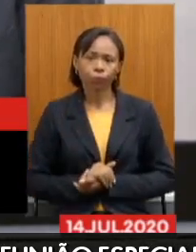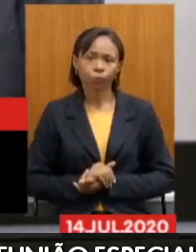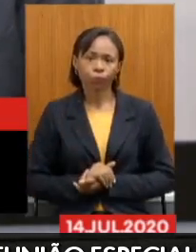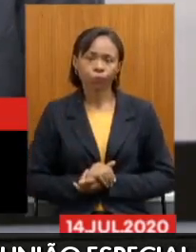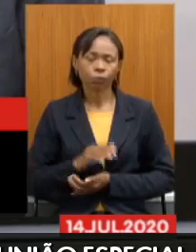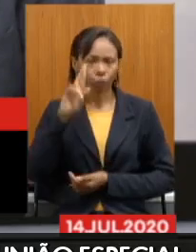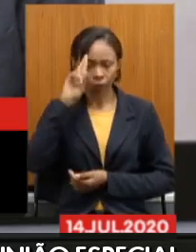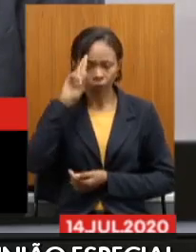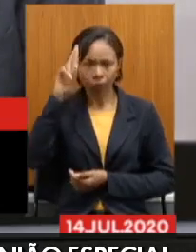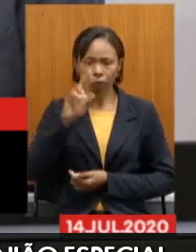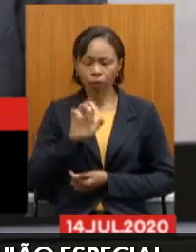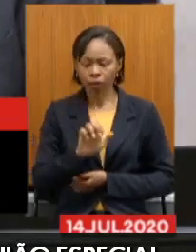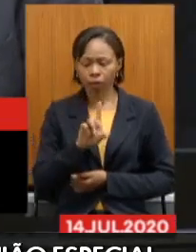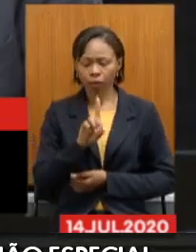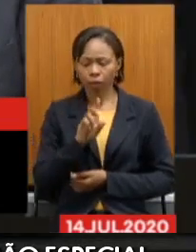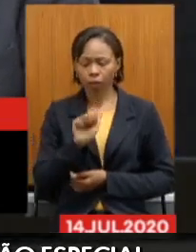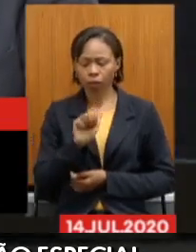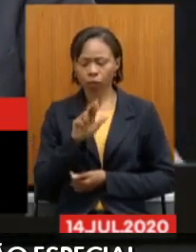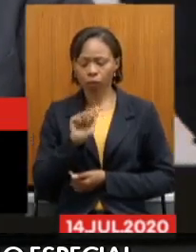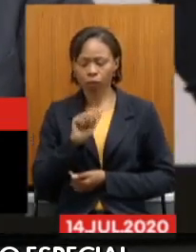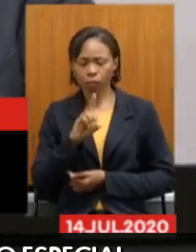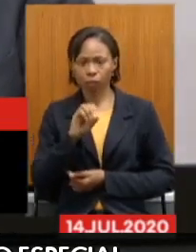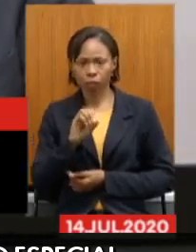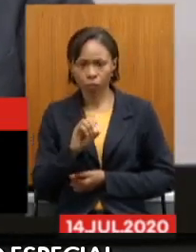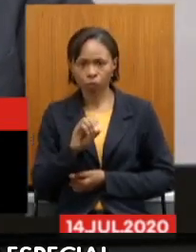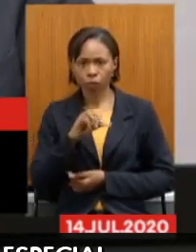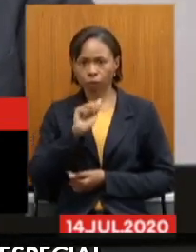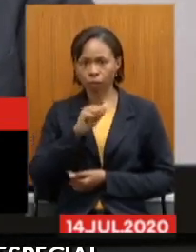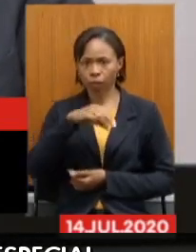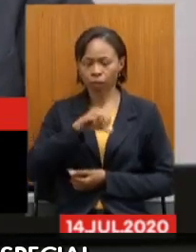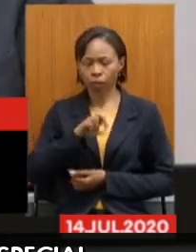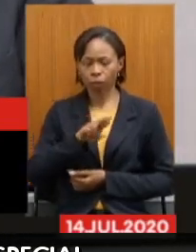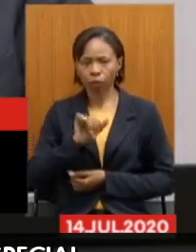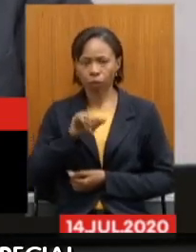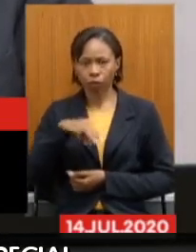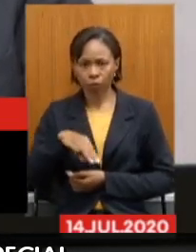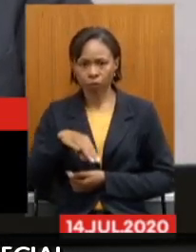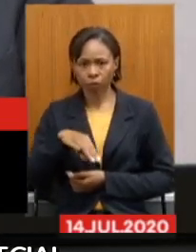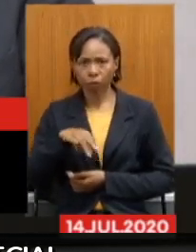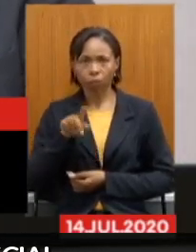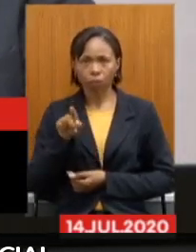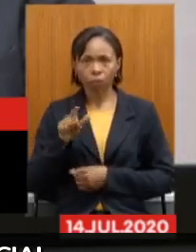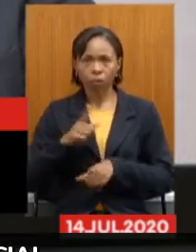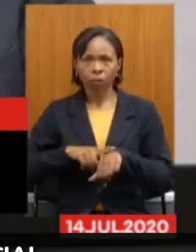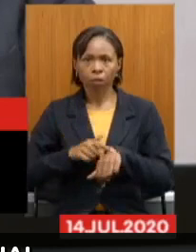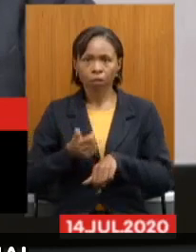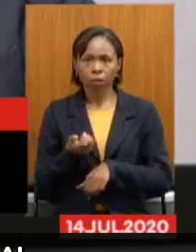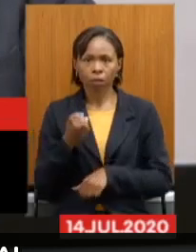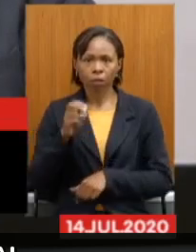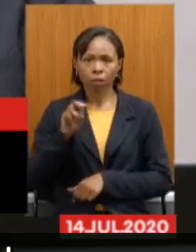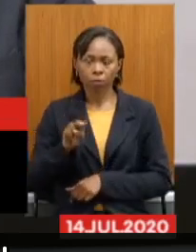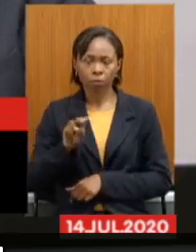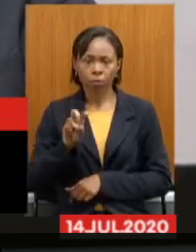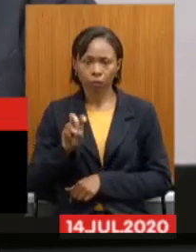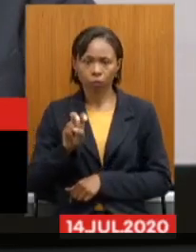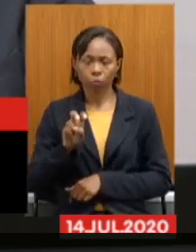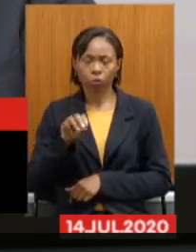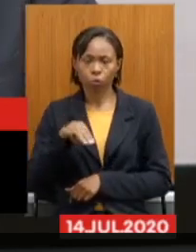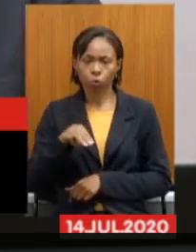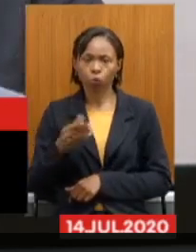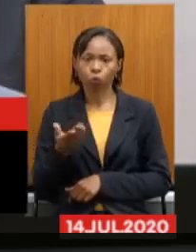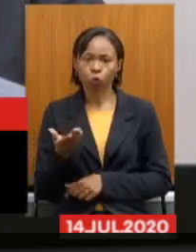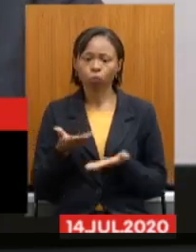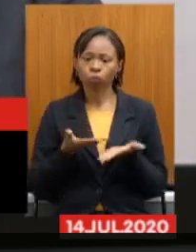ilustríssimo senhor Eduardo de Castro Amorim, que disporá de 15 minutos para a sua